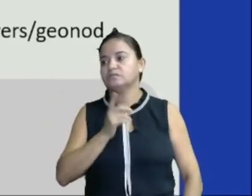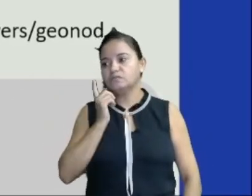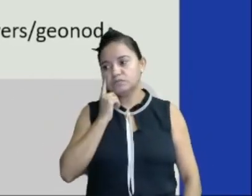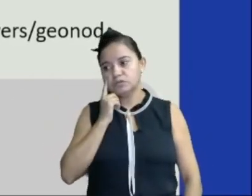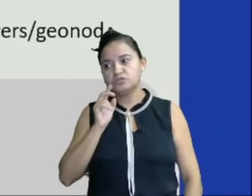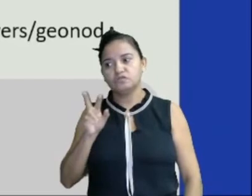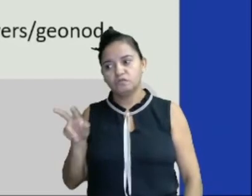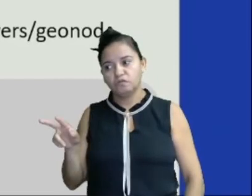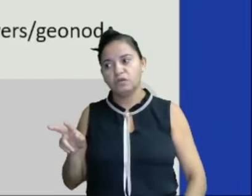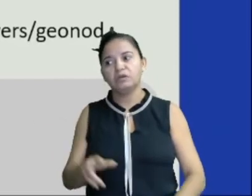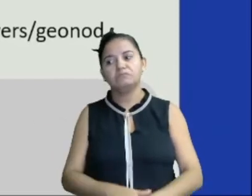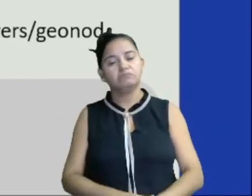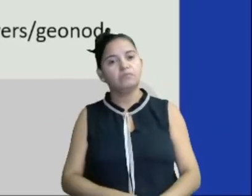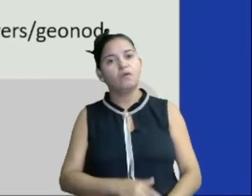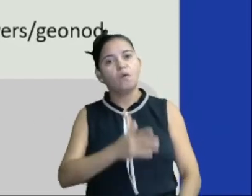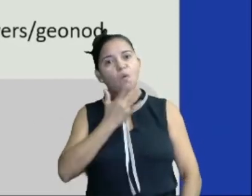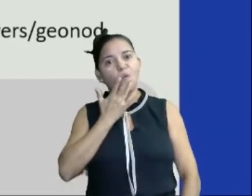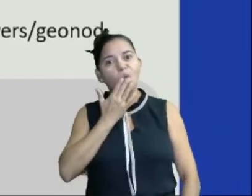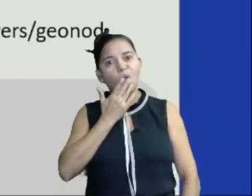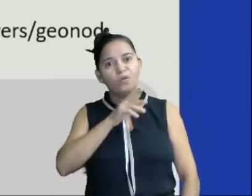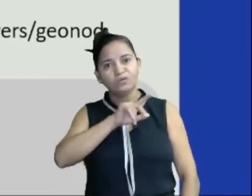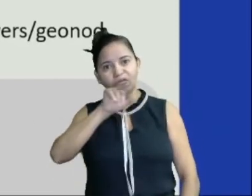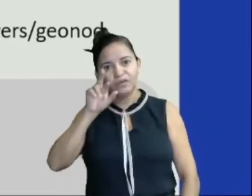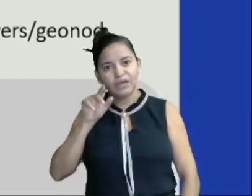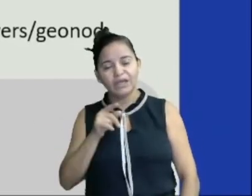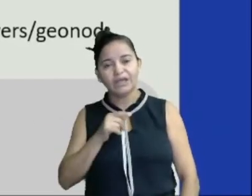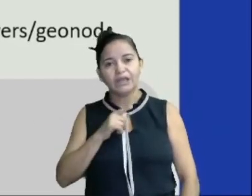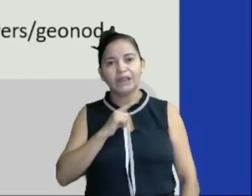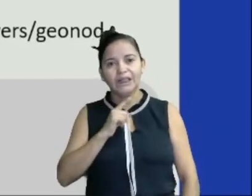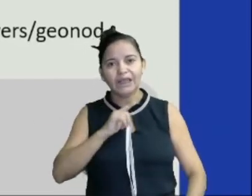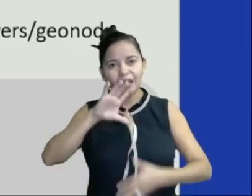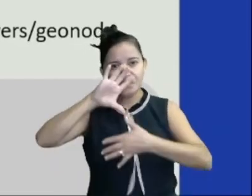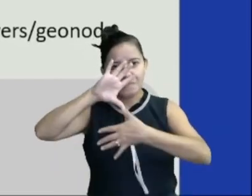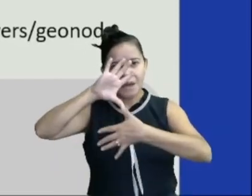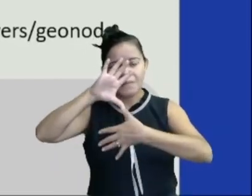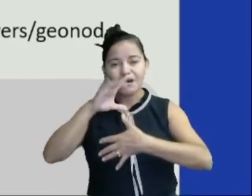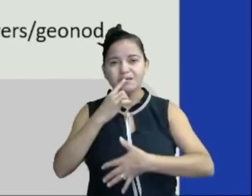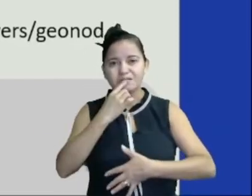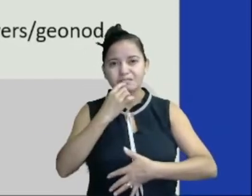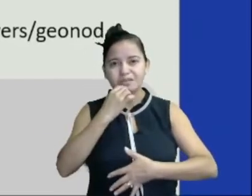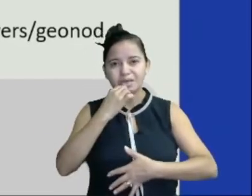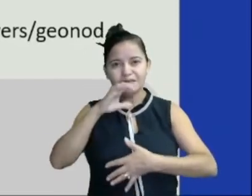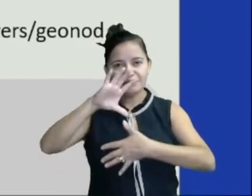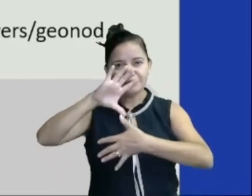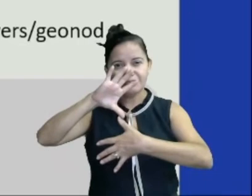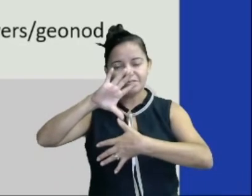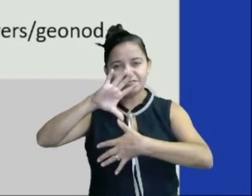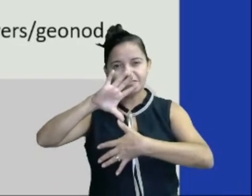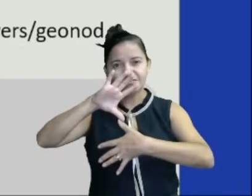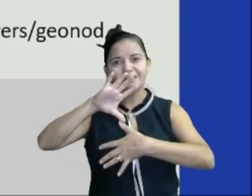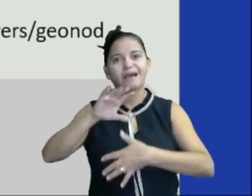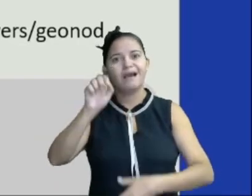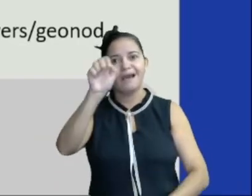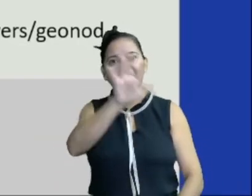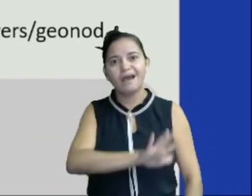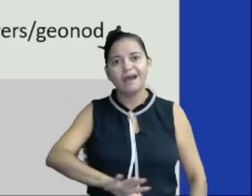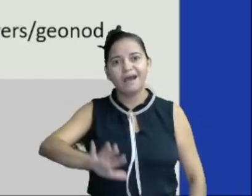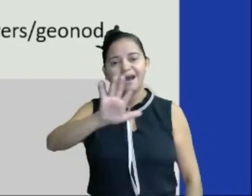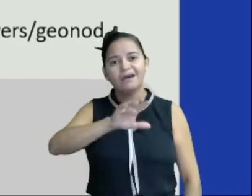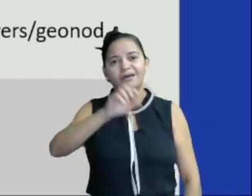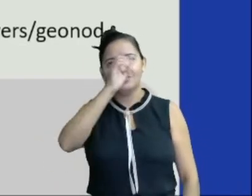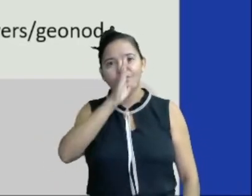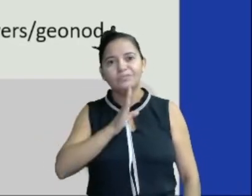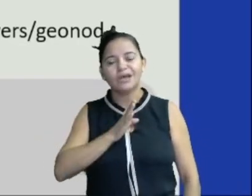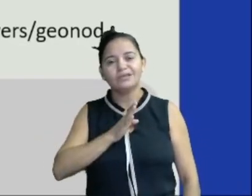legendas de acordo com as colorações, onde tiver mais vermelhinho são justamente as áreas no nosso país, no Brasil, que são